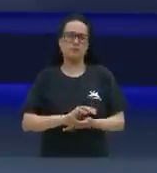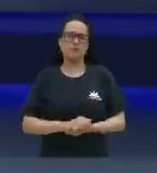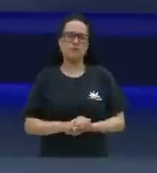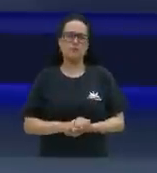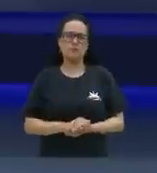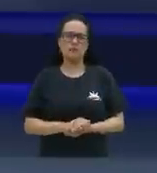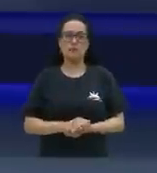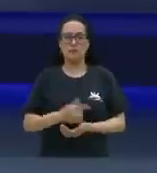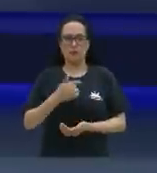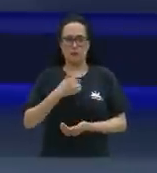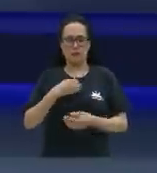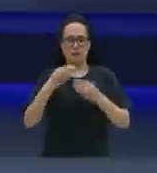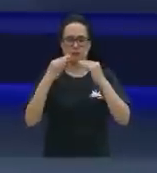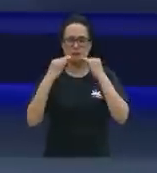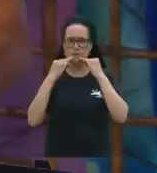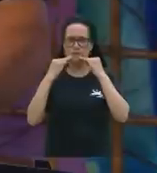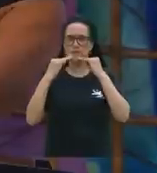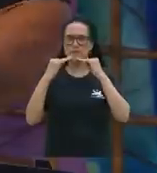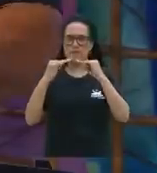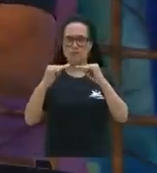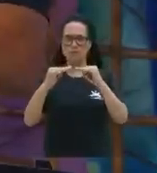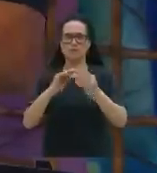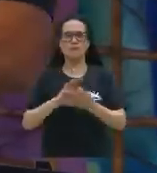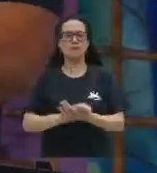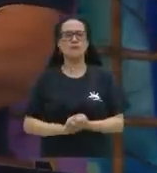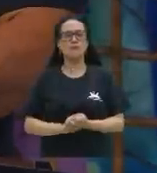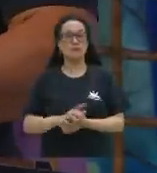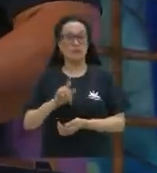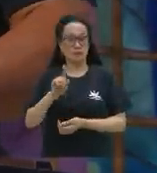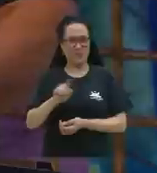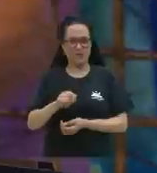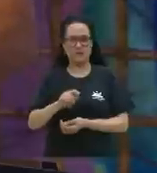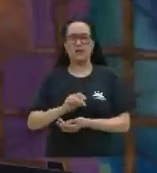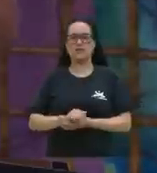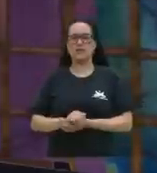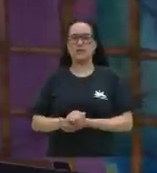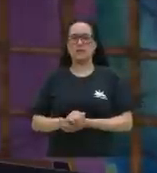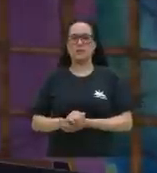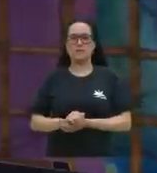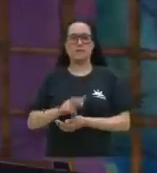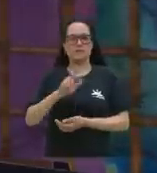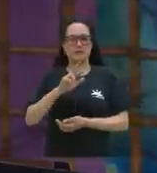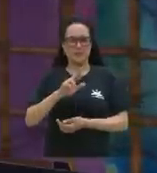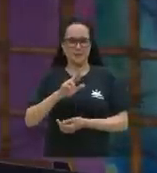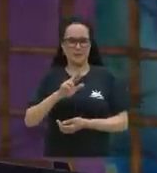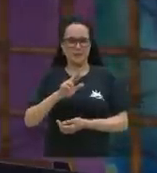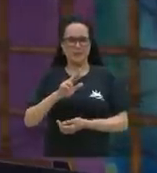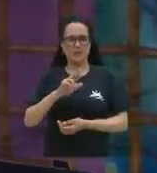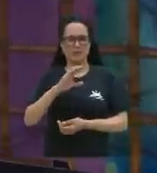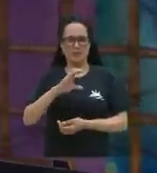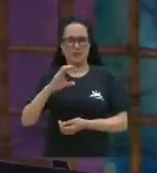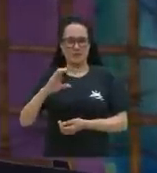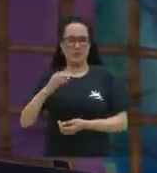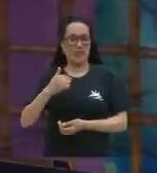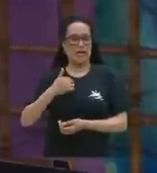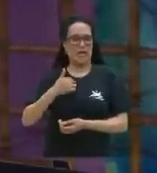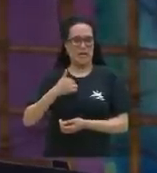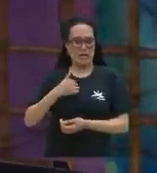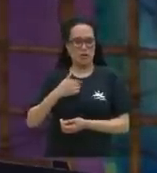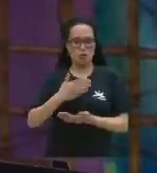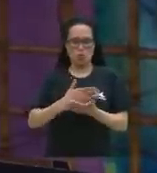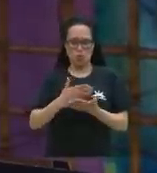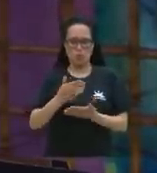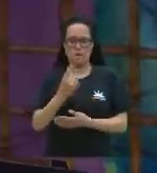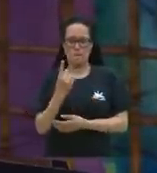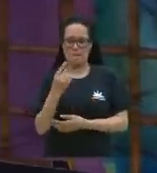Eu sou missionário, meu berço é Renovação Carismática Católica, sou missionário desde 1979,